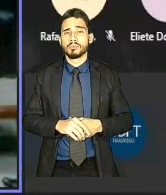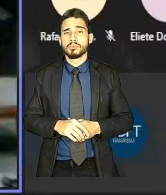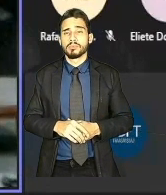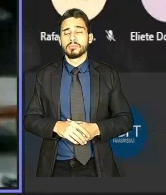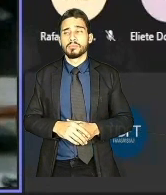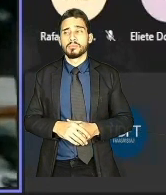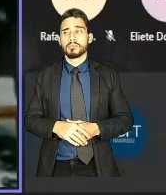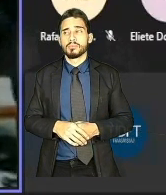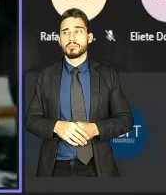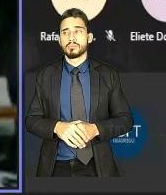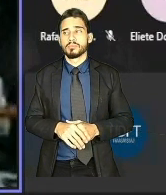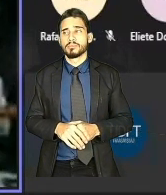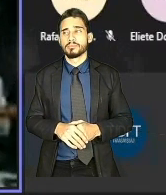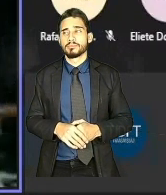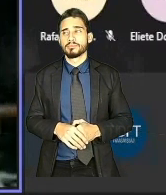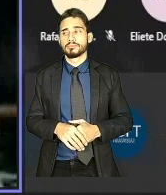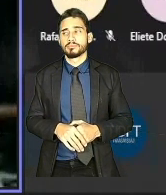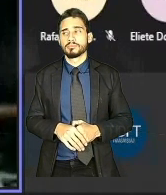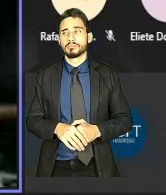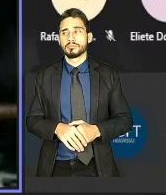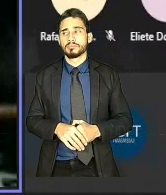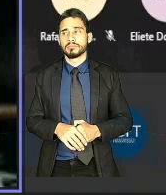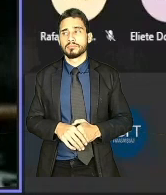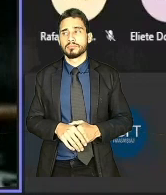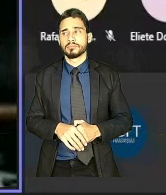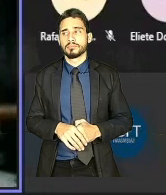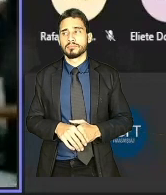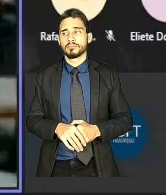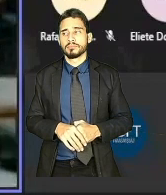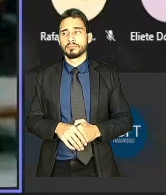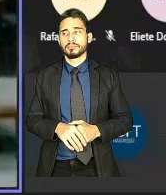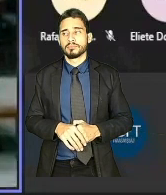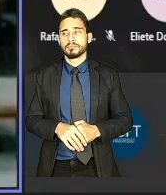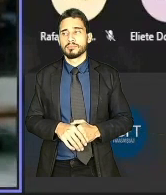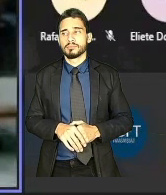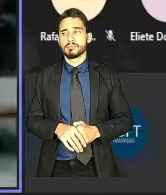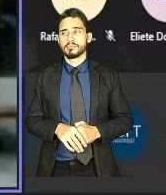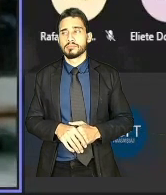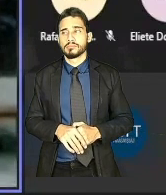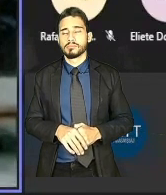Aquele anterior foi qual mesmo? Não foi 32. 32.